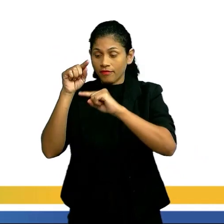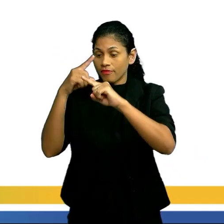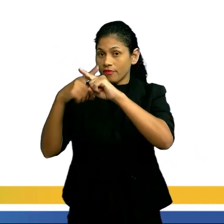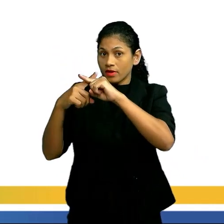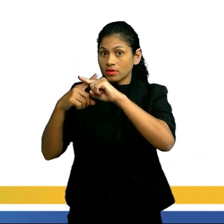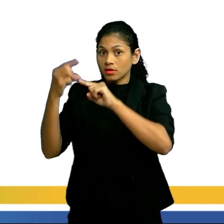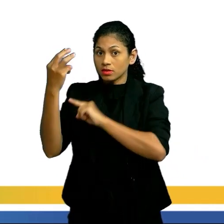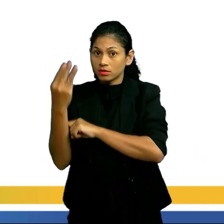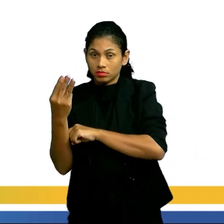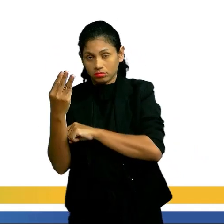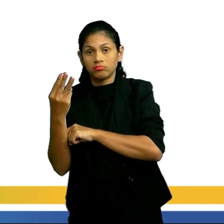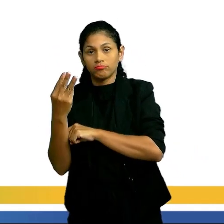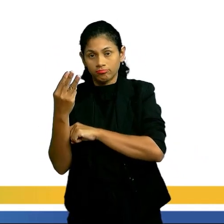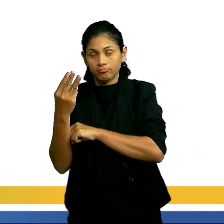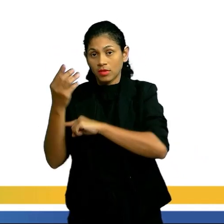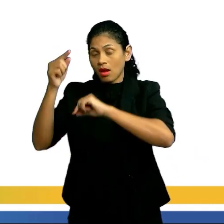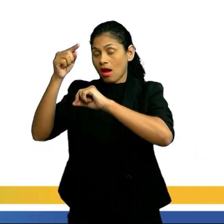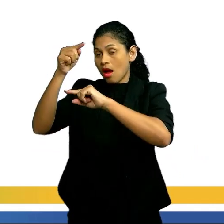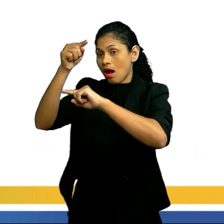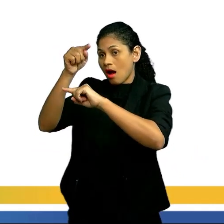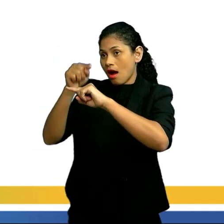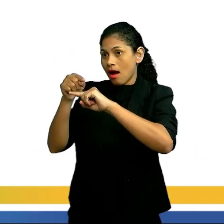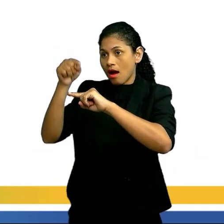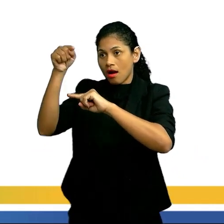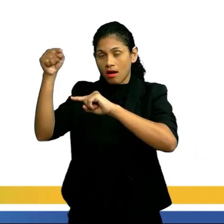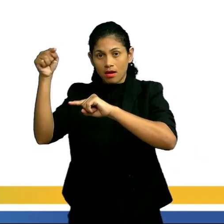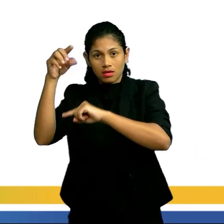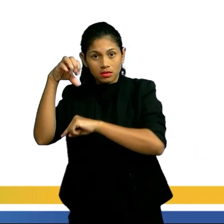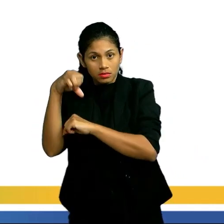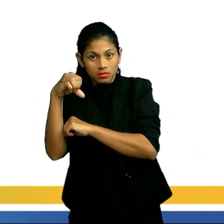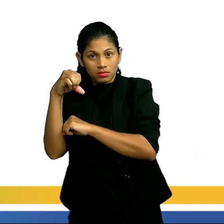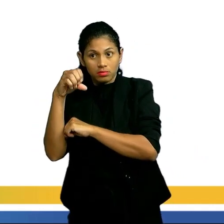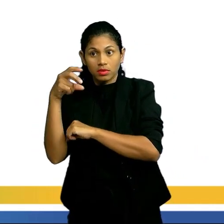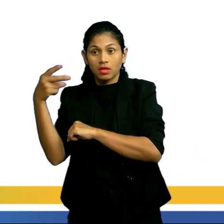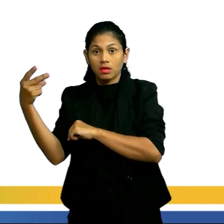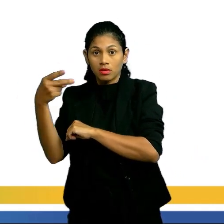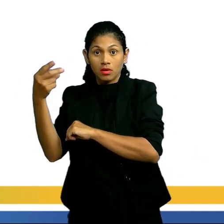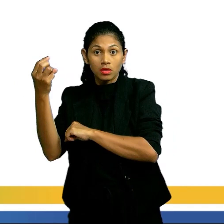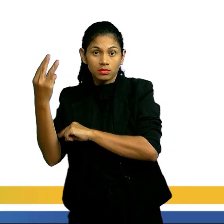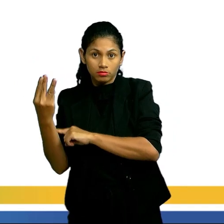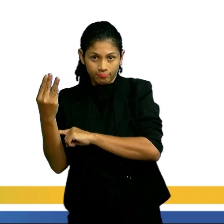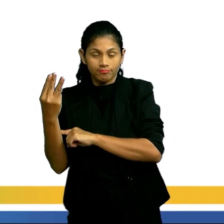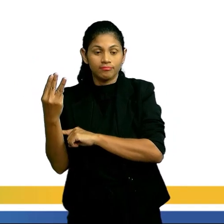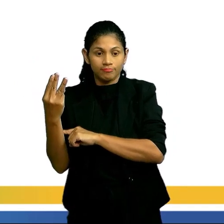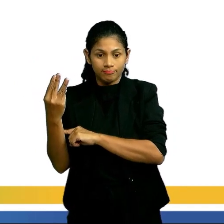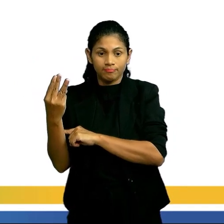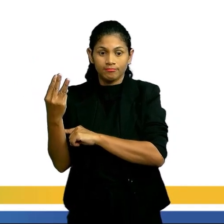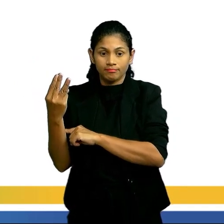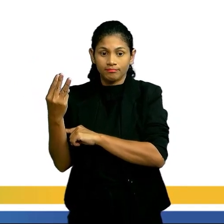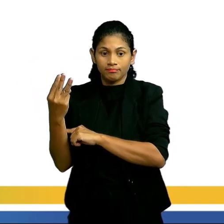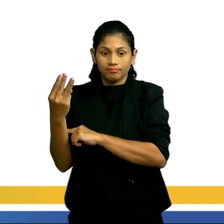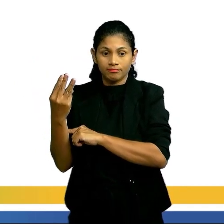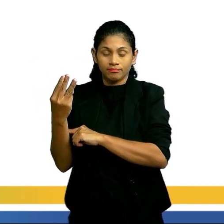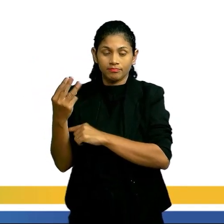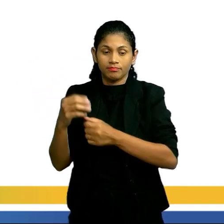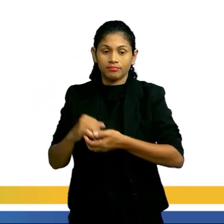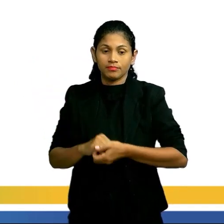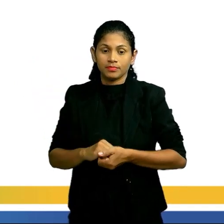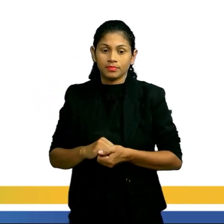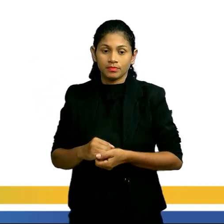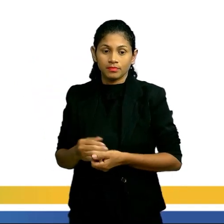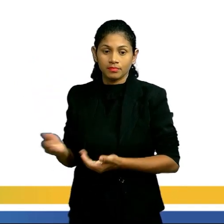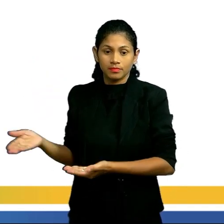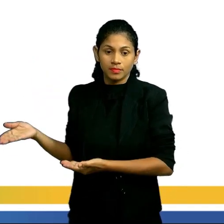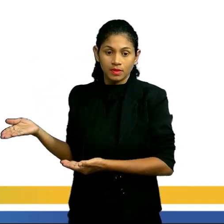9 é 3, então vai ficar o lado da base é igual a 3 raiz de 3